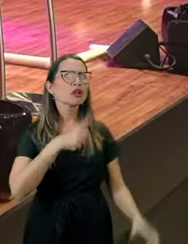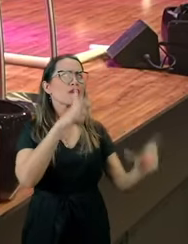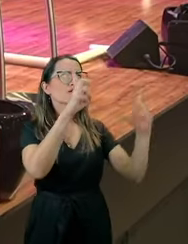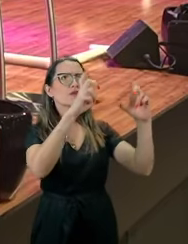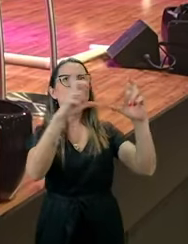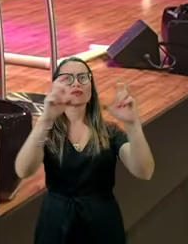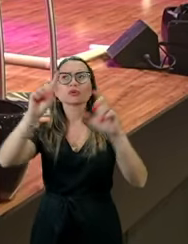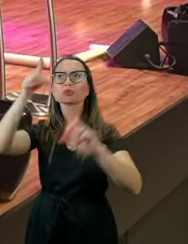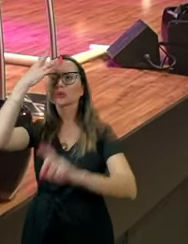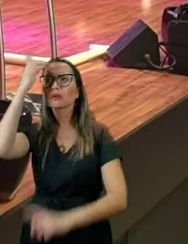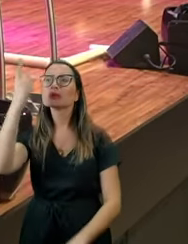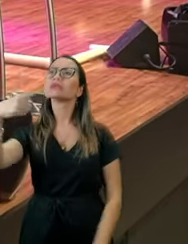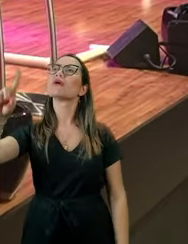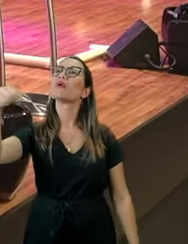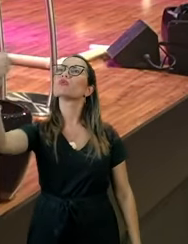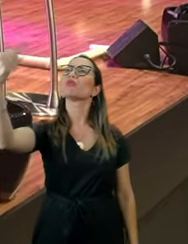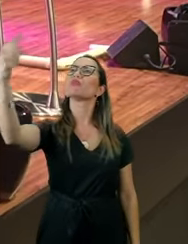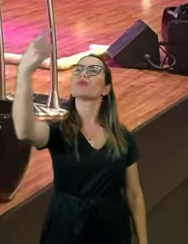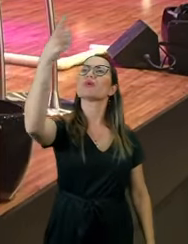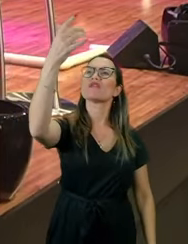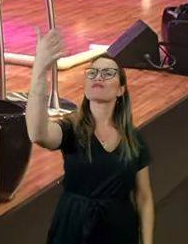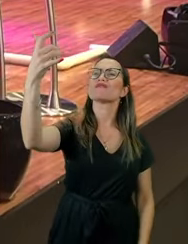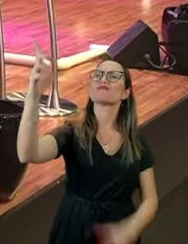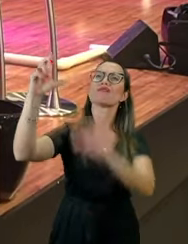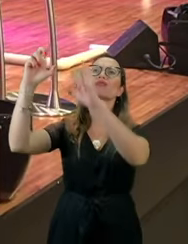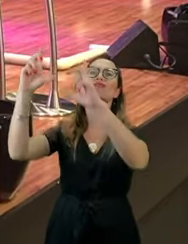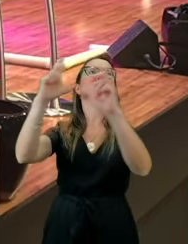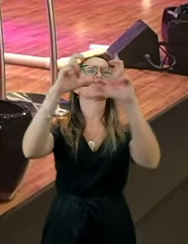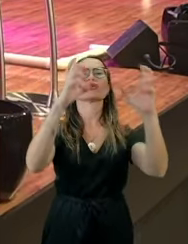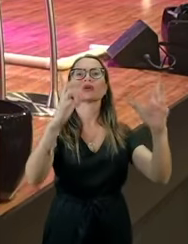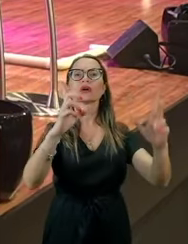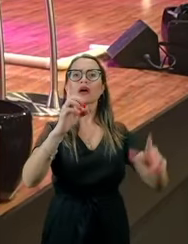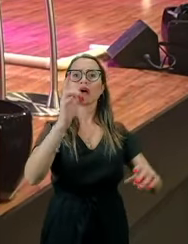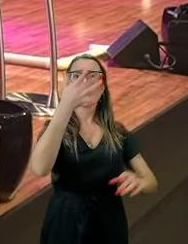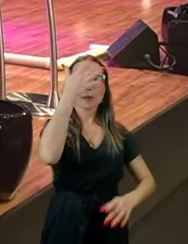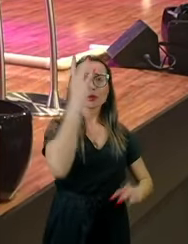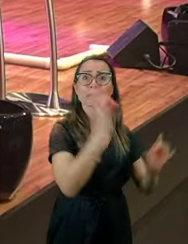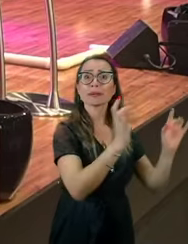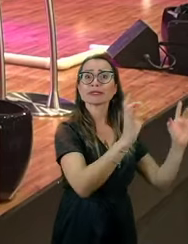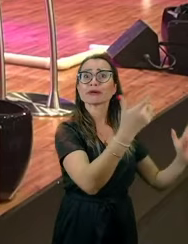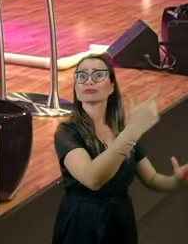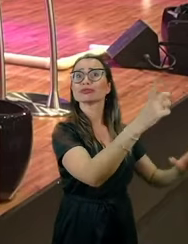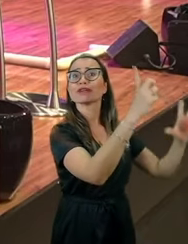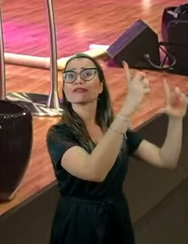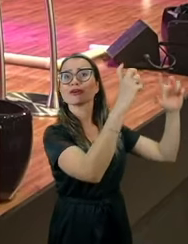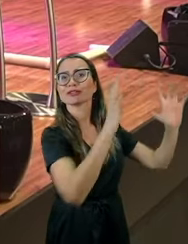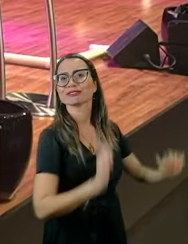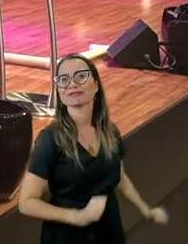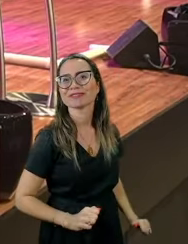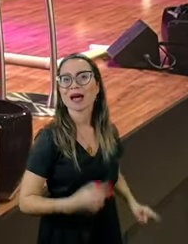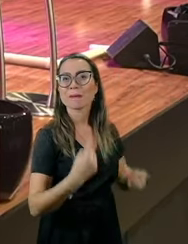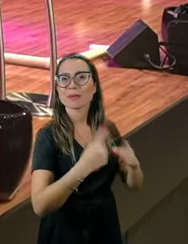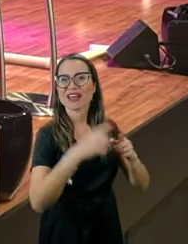minha vida. Você não precisa mostrar as conexões. Escute, algumas conexões precisam ser